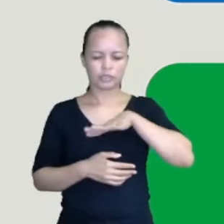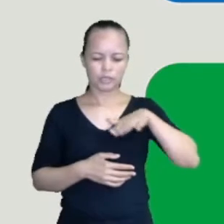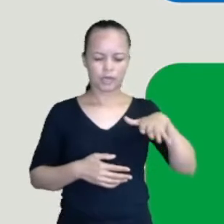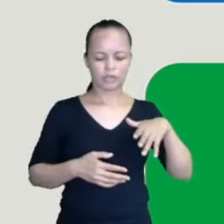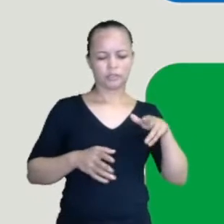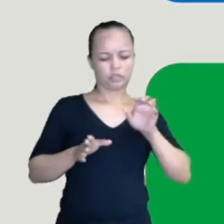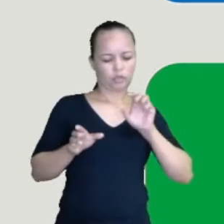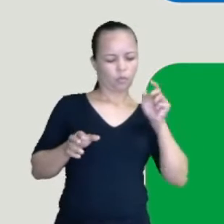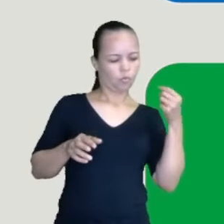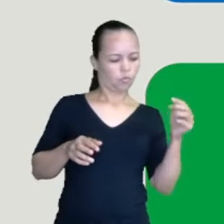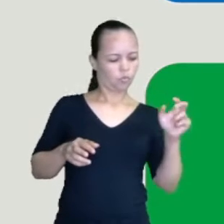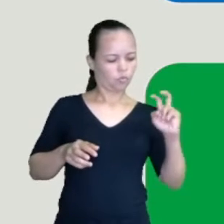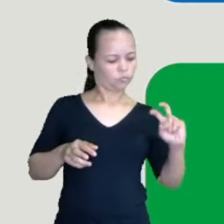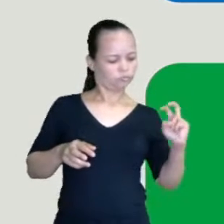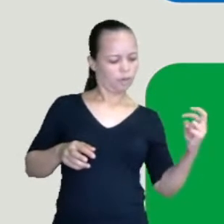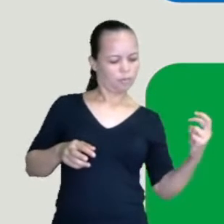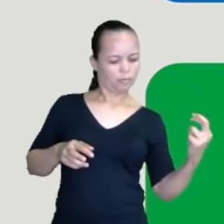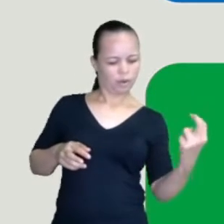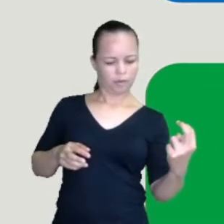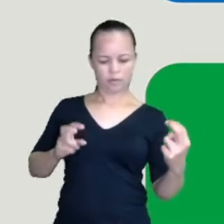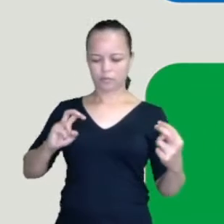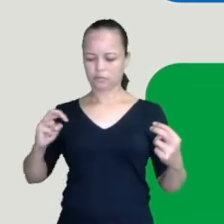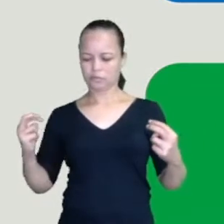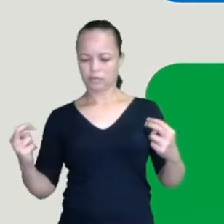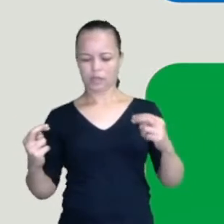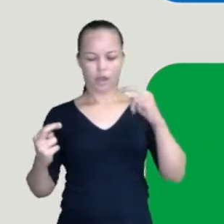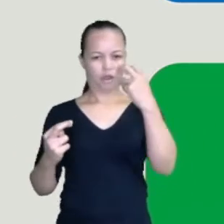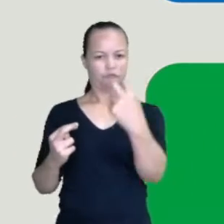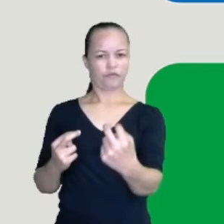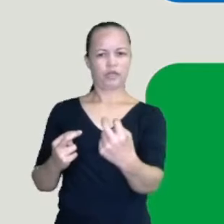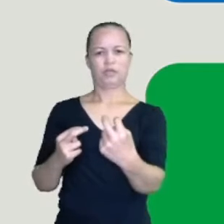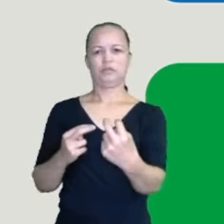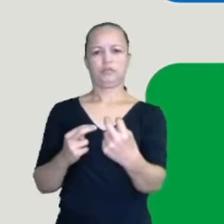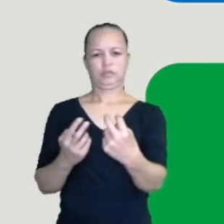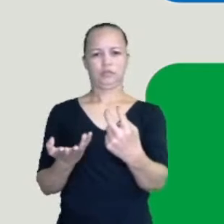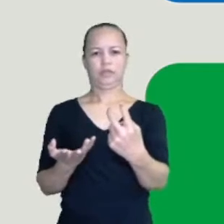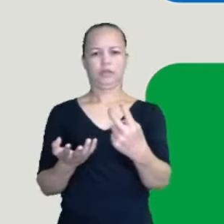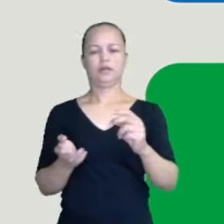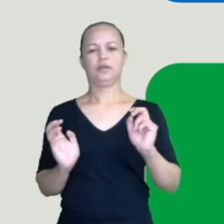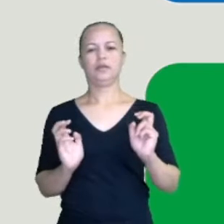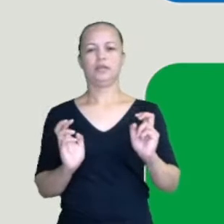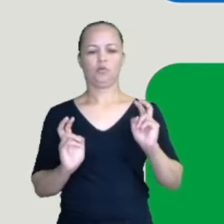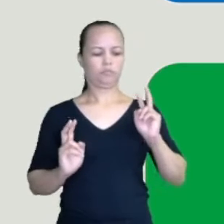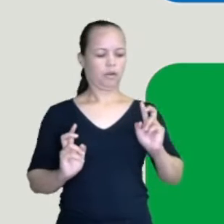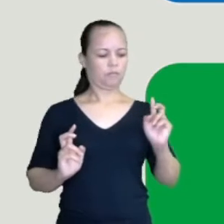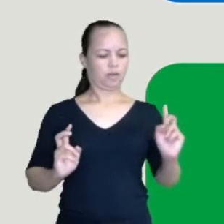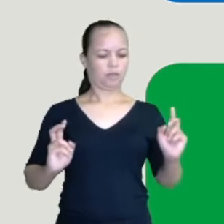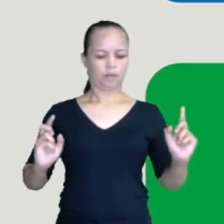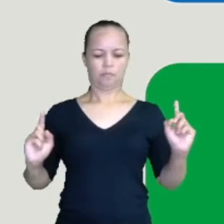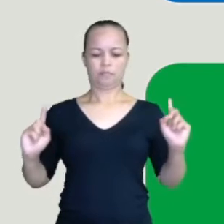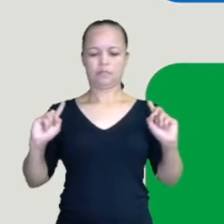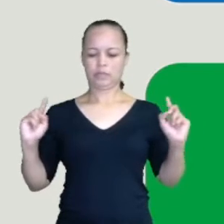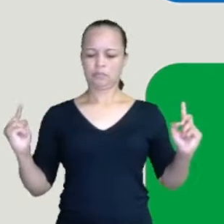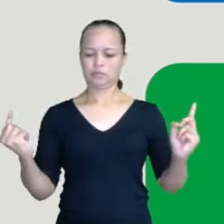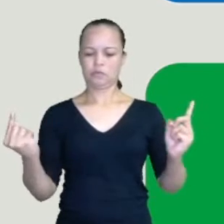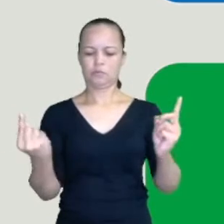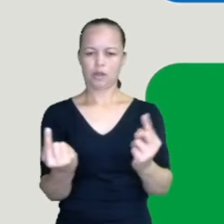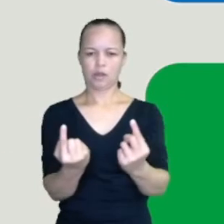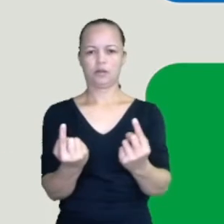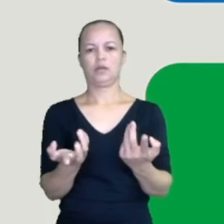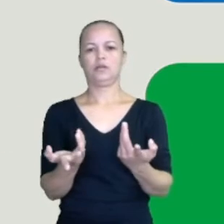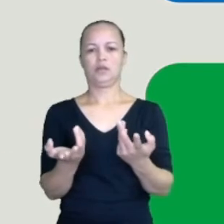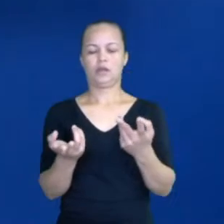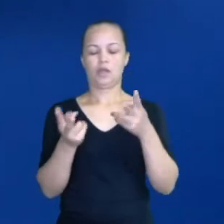tem criança que está à frente. Isso tudo eu utilizo dos termos de orientação espacial para